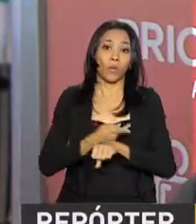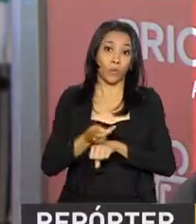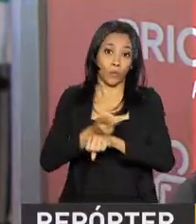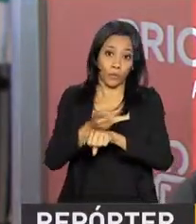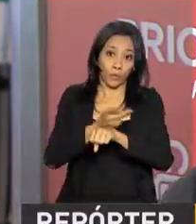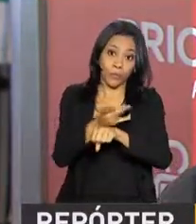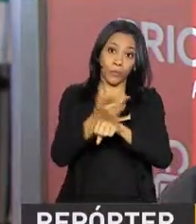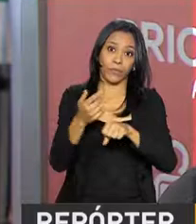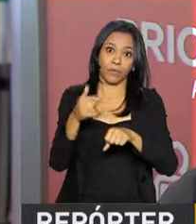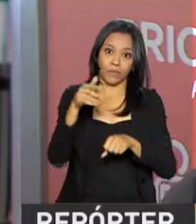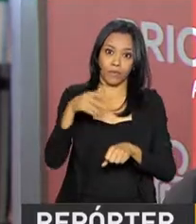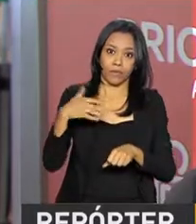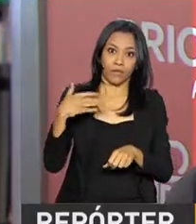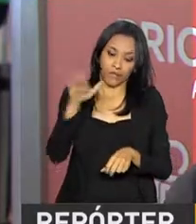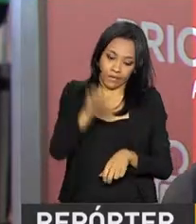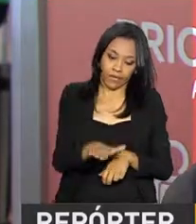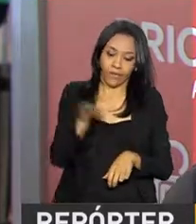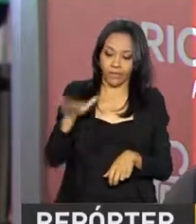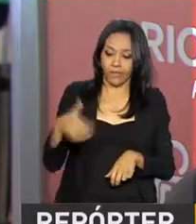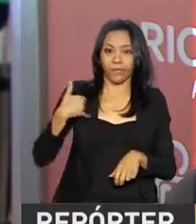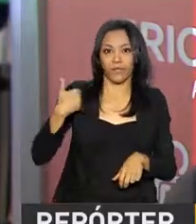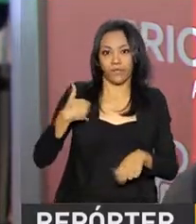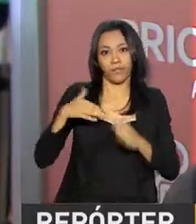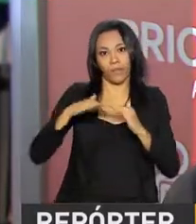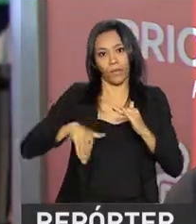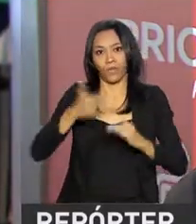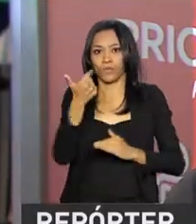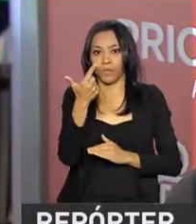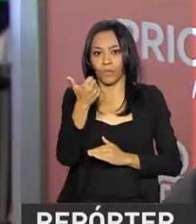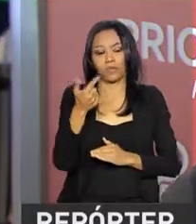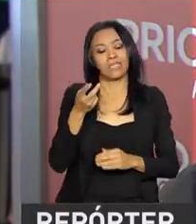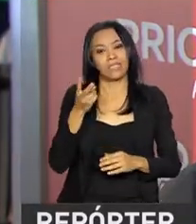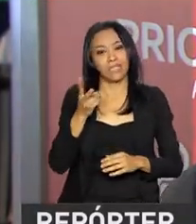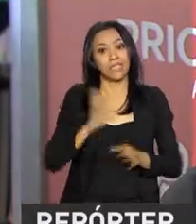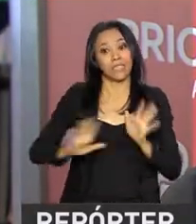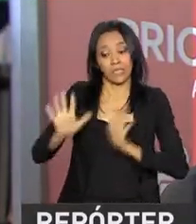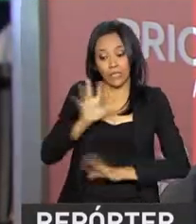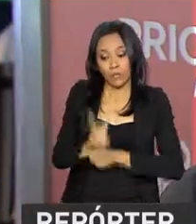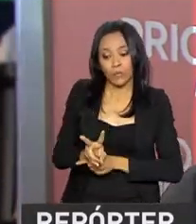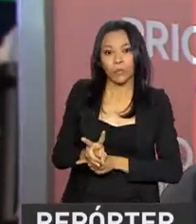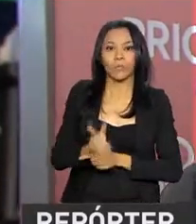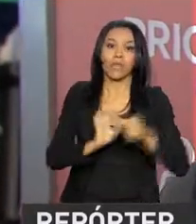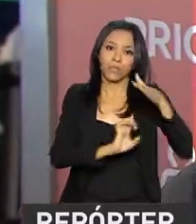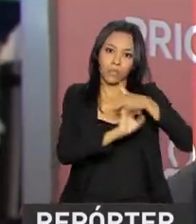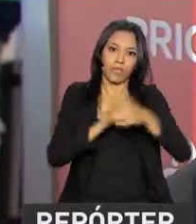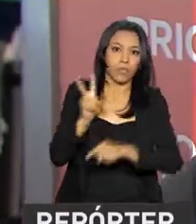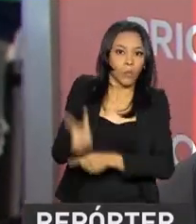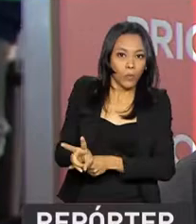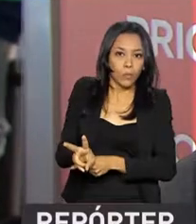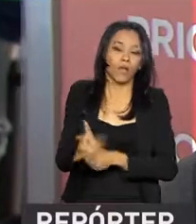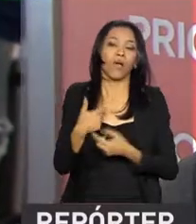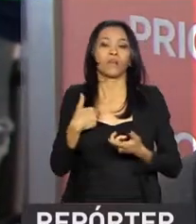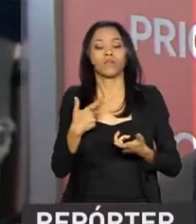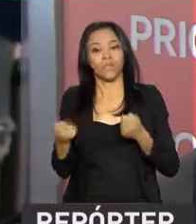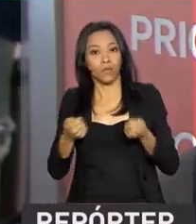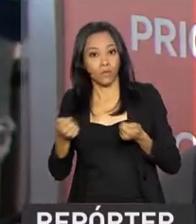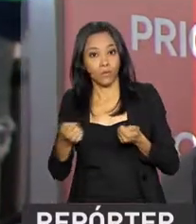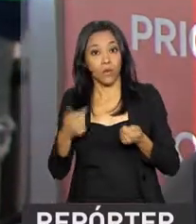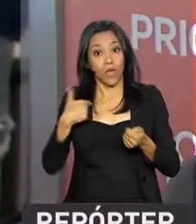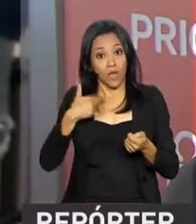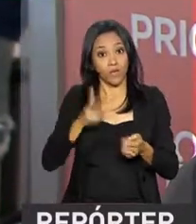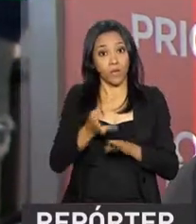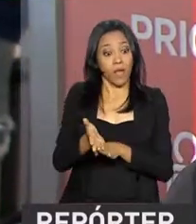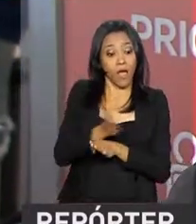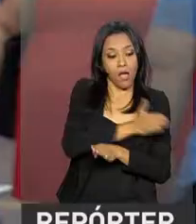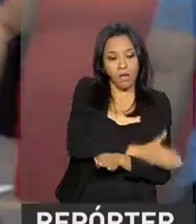desembarcar crianças menores, né, de 12 anos, sempre há um cuidado muito grande das empresas e controle. Então eu sempre venho antes